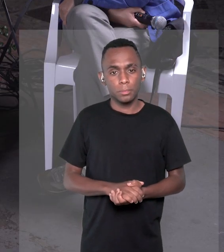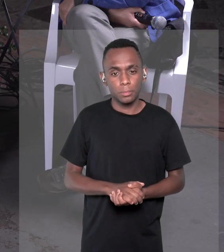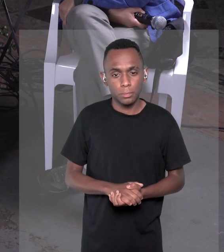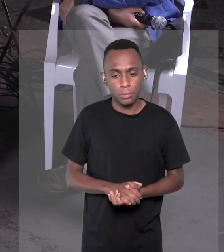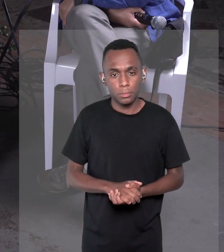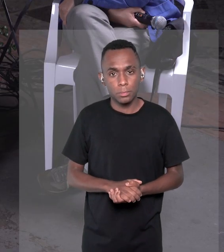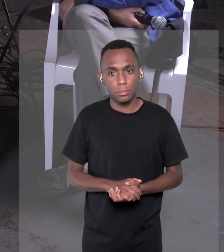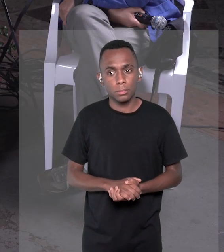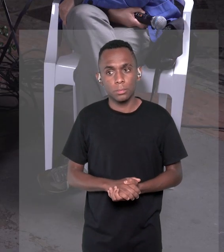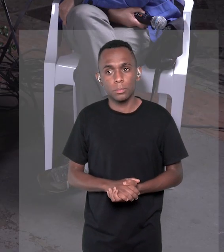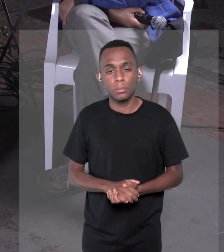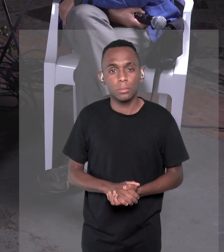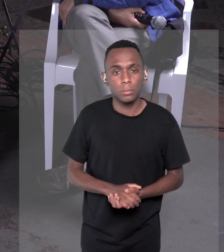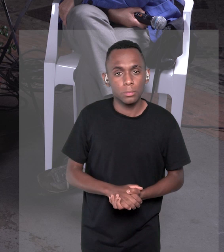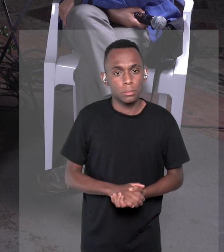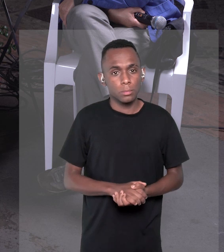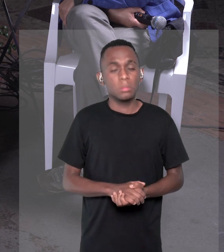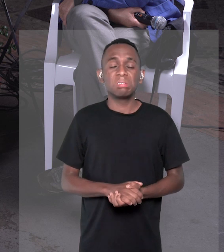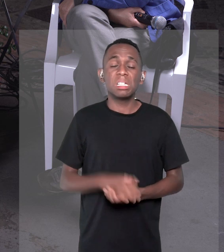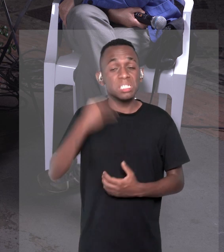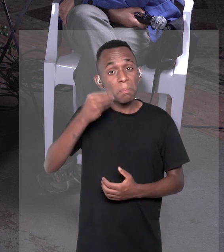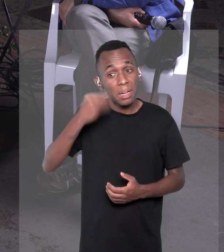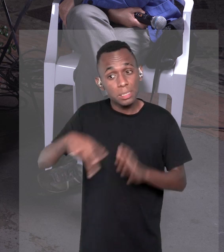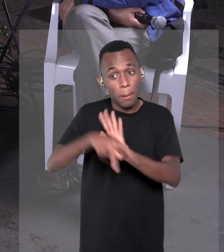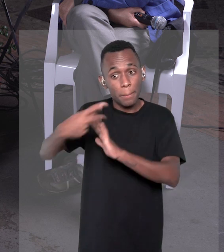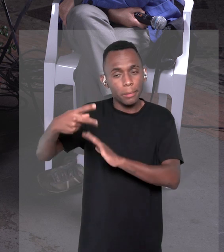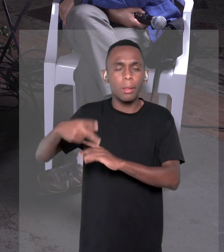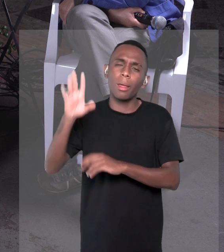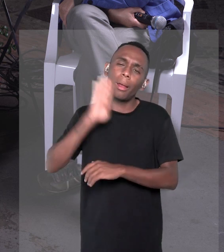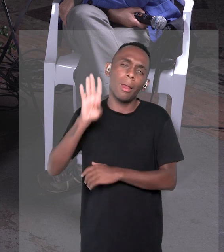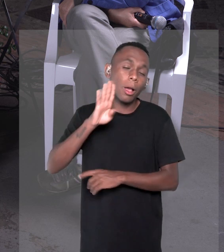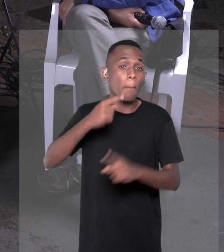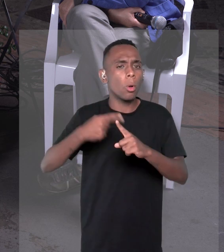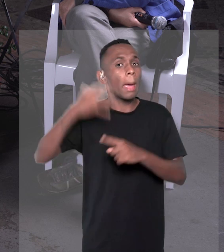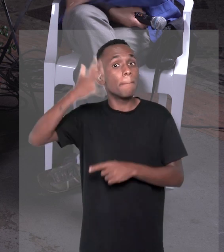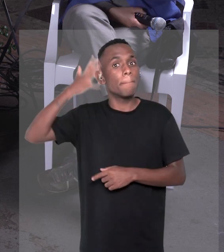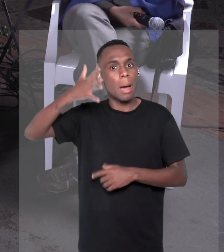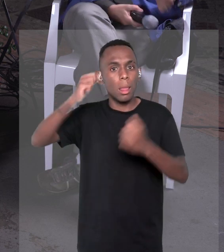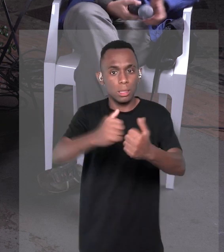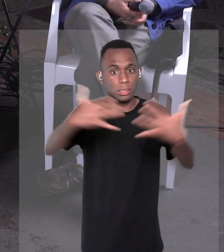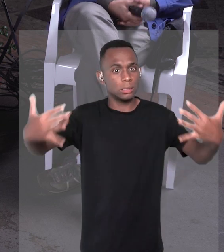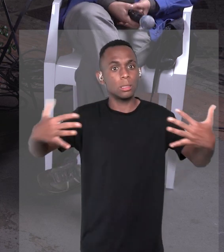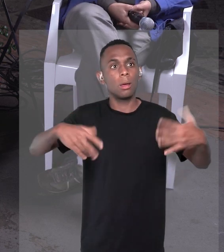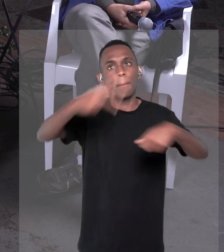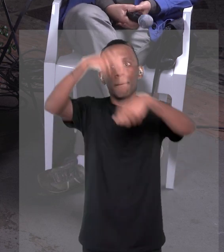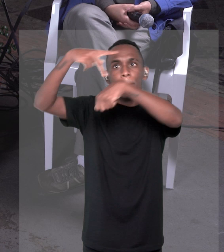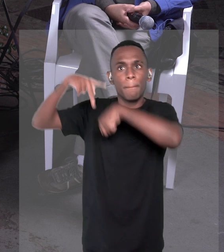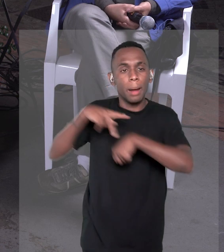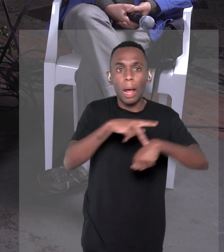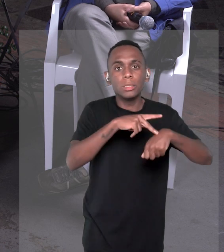nós estamos escrevendo. E esses, com a sua leitura, talvez nos ajudem a responder as